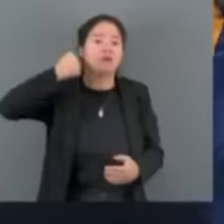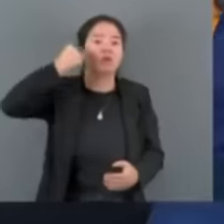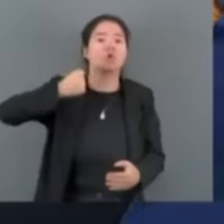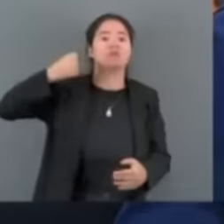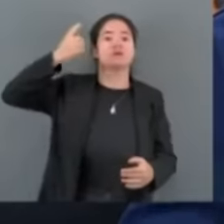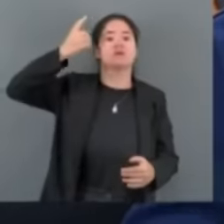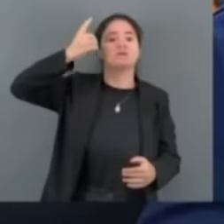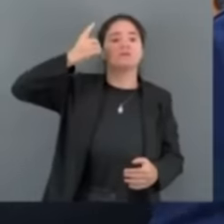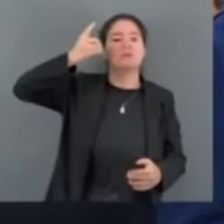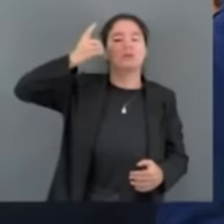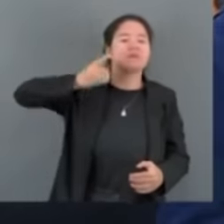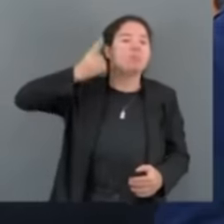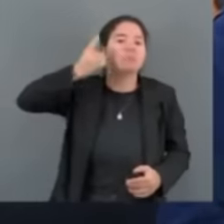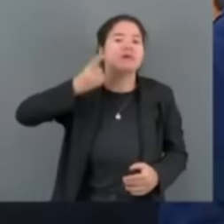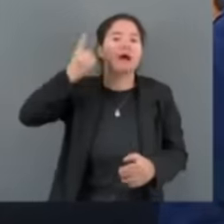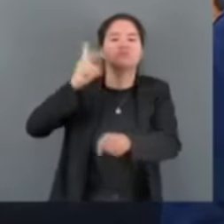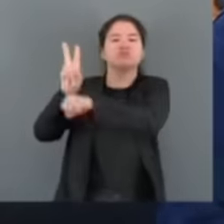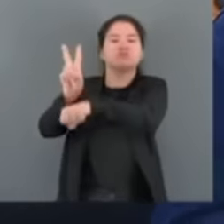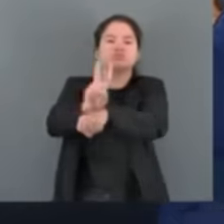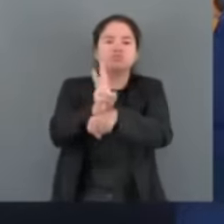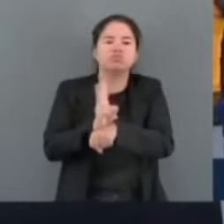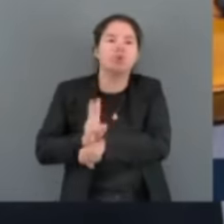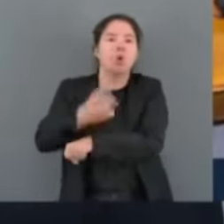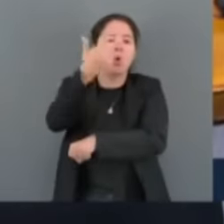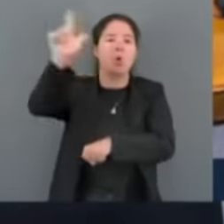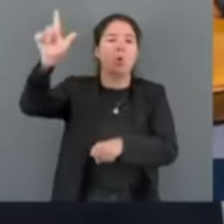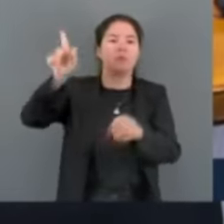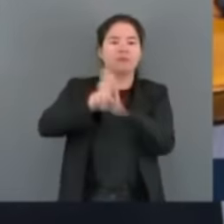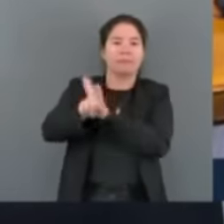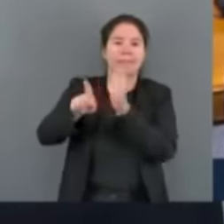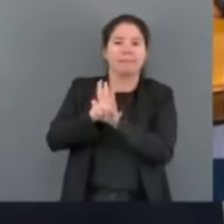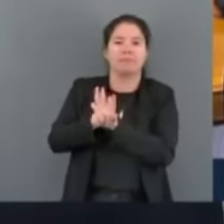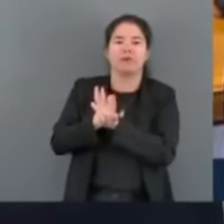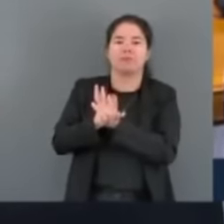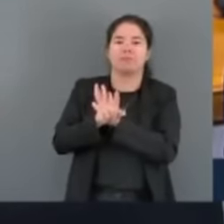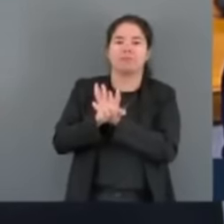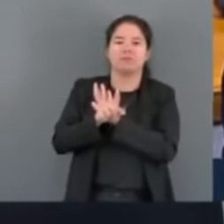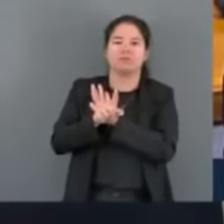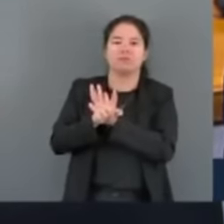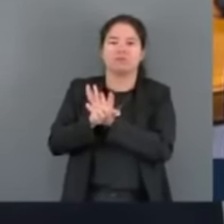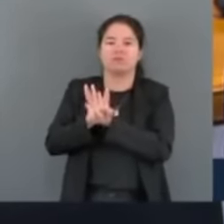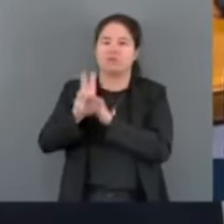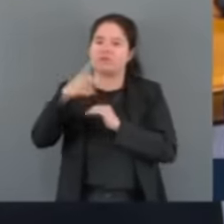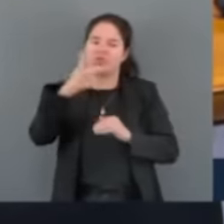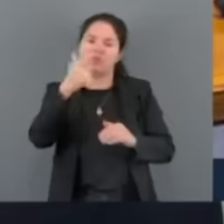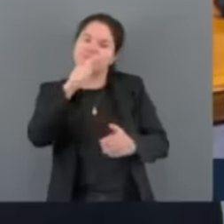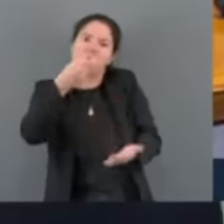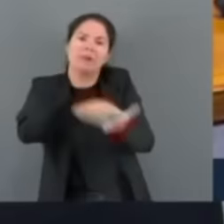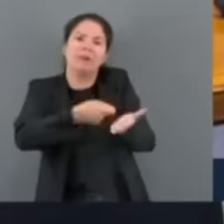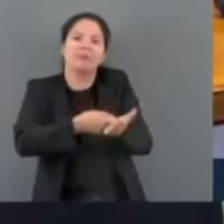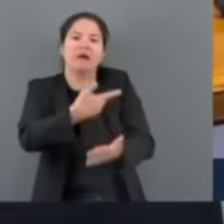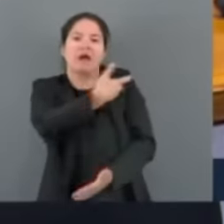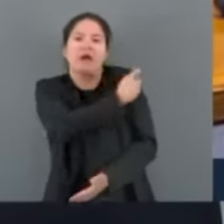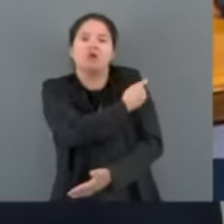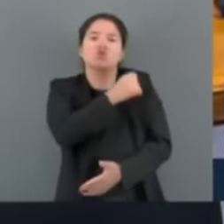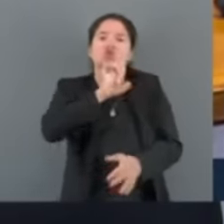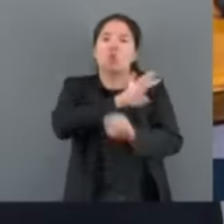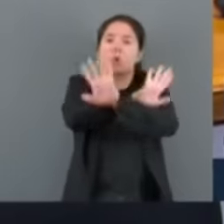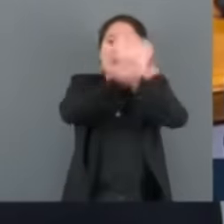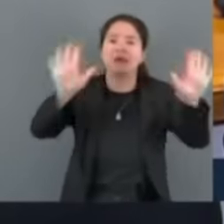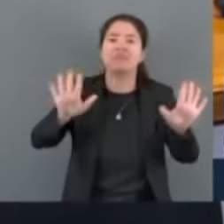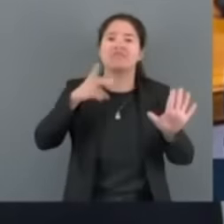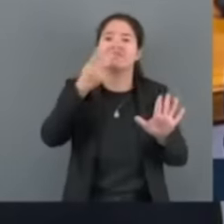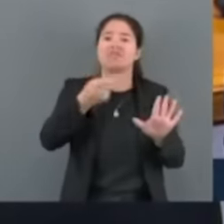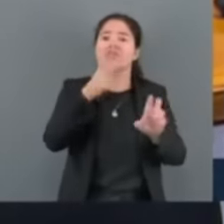deputados, fiscalizar. E a outra pergunta que eu faço para a senhora, que só falou que não tem a questão da obrigatoriedade da vacina, e que eu deixar bem claro aqui, gente, que eu estou falando aqui é